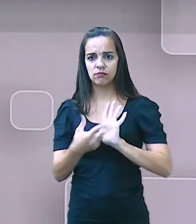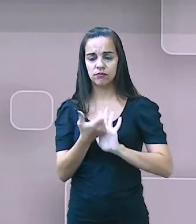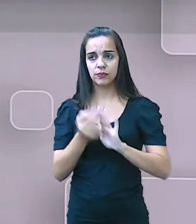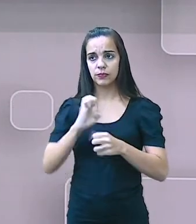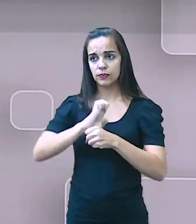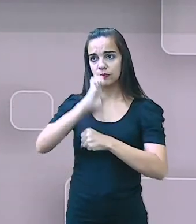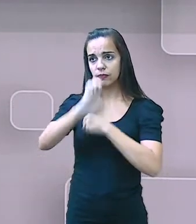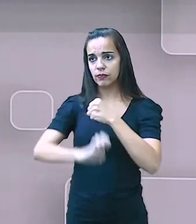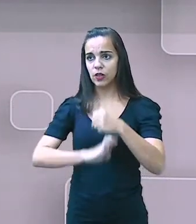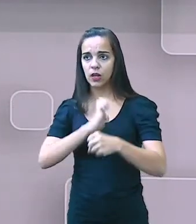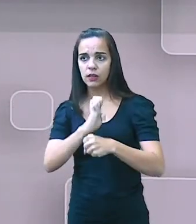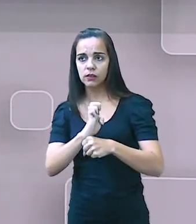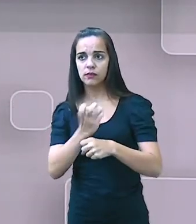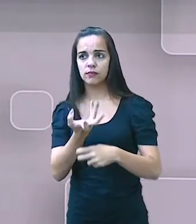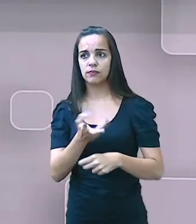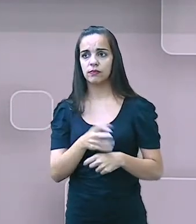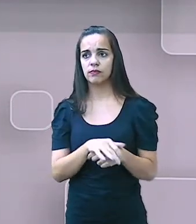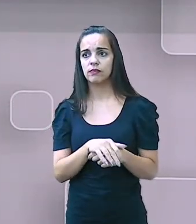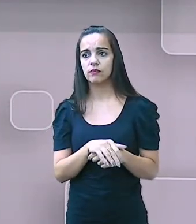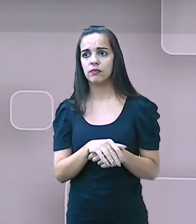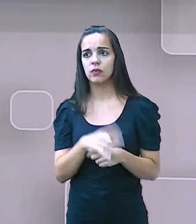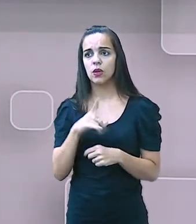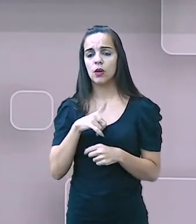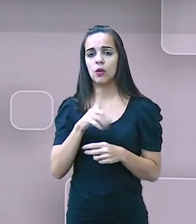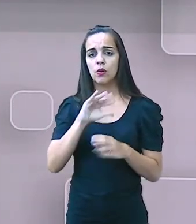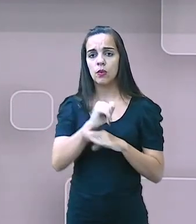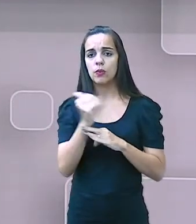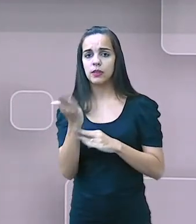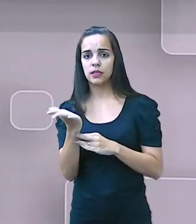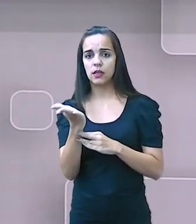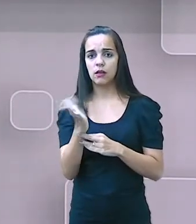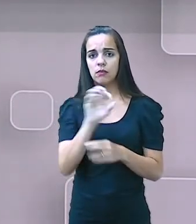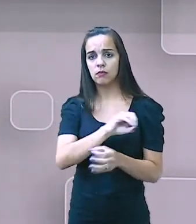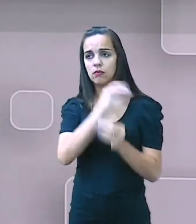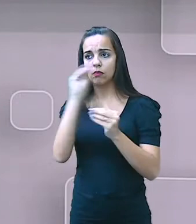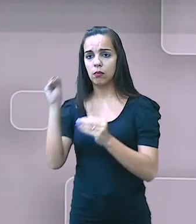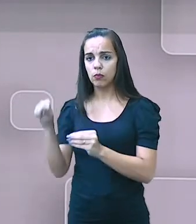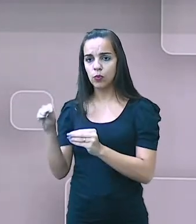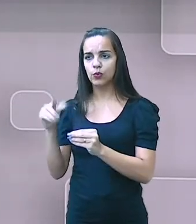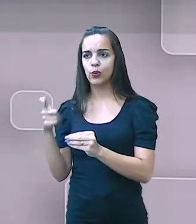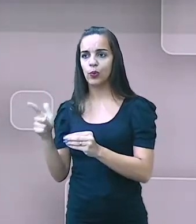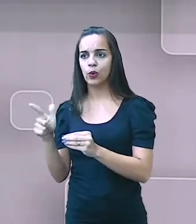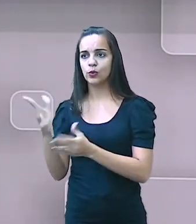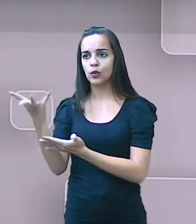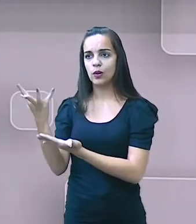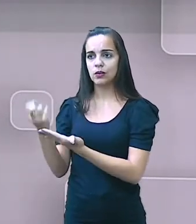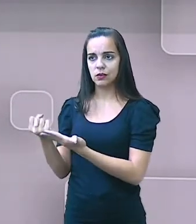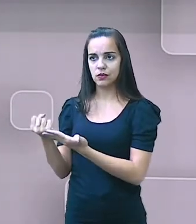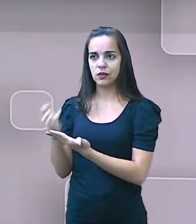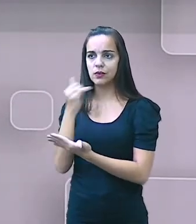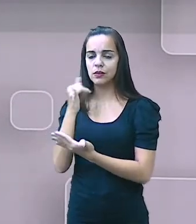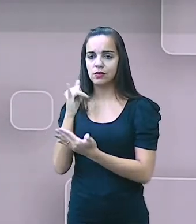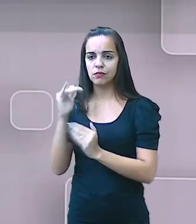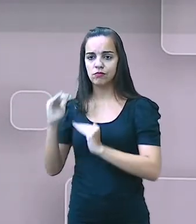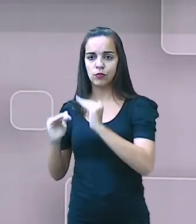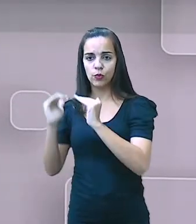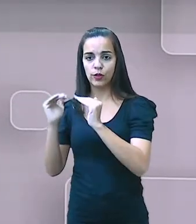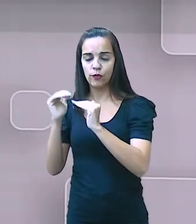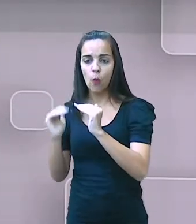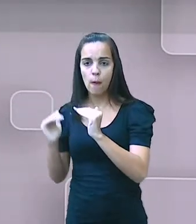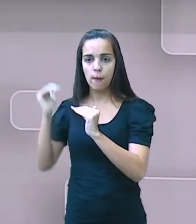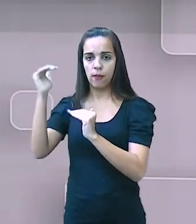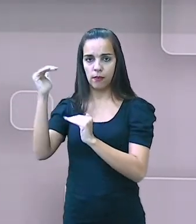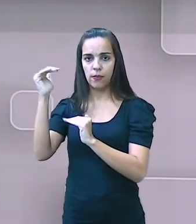Elétron saltando para nível mais externo ou elétron retornando a nível mais